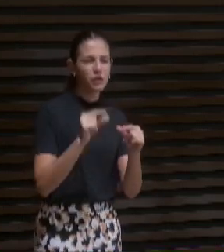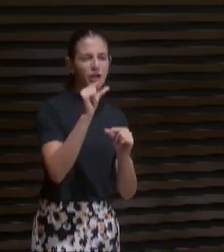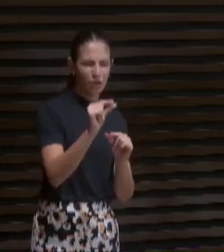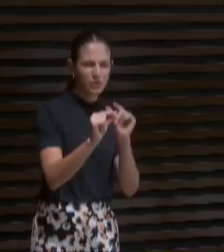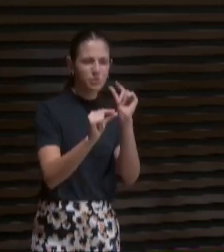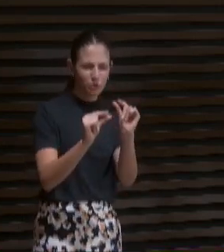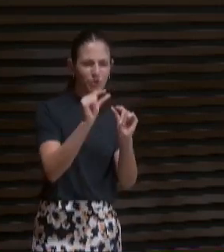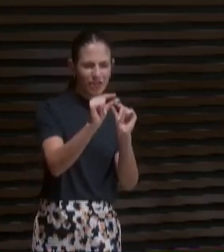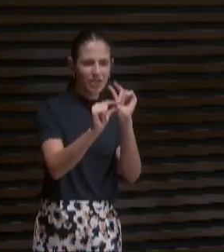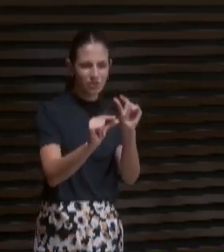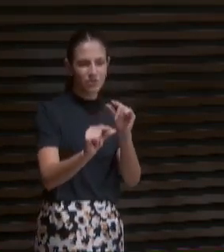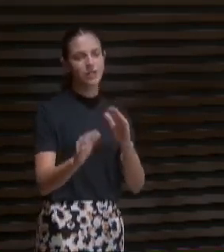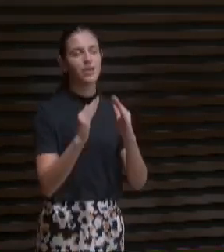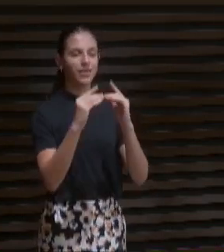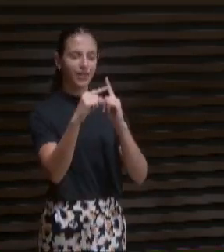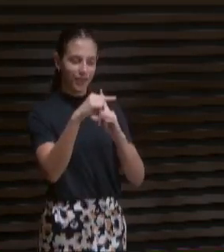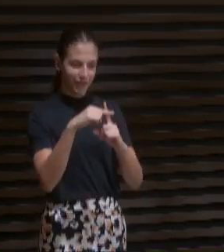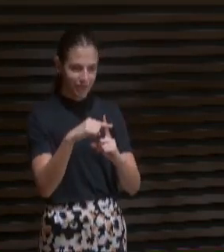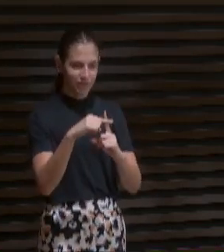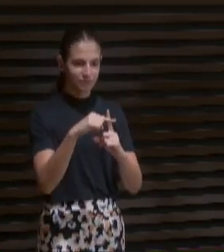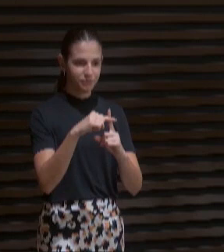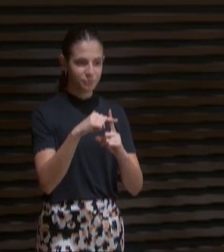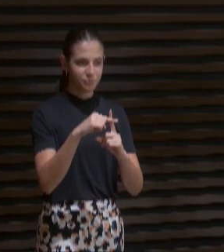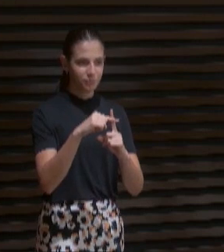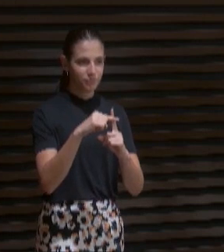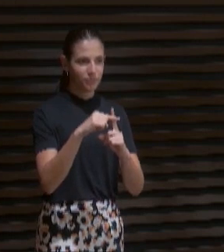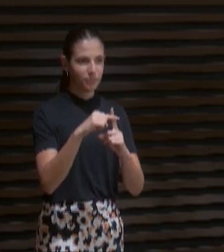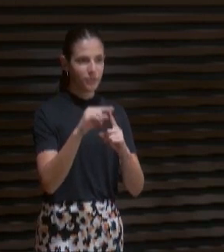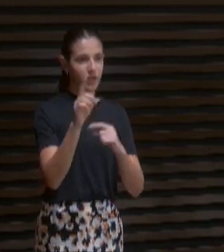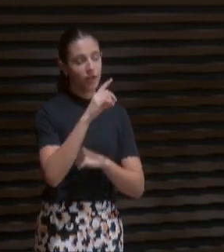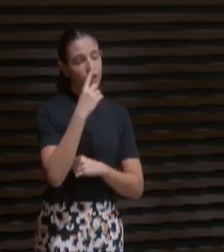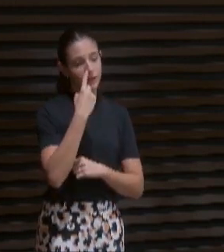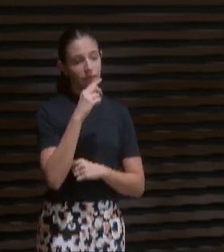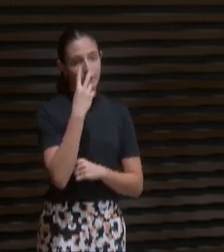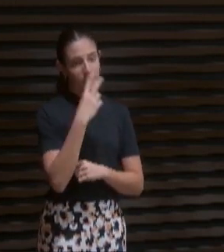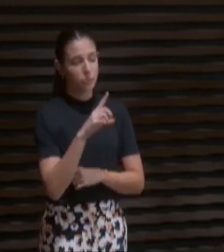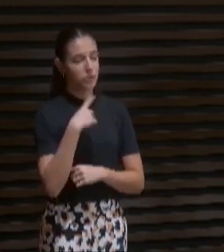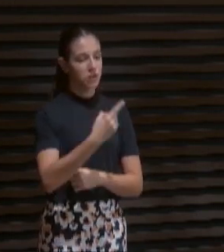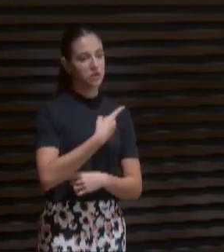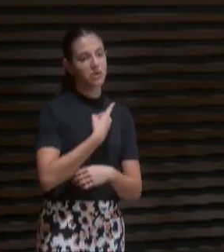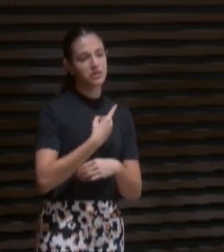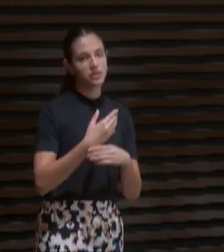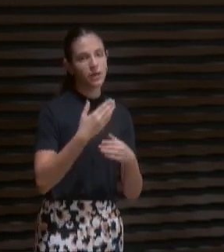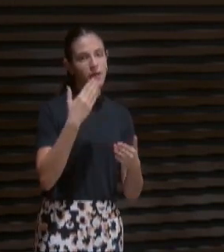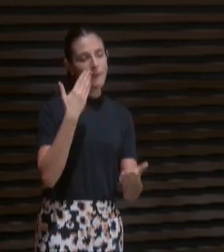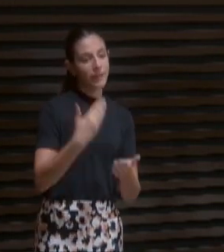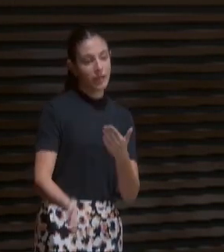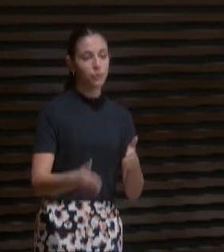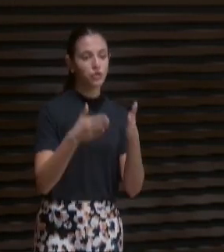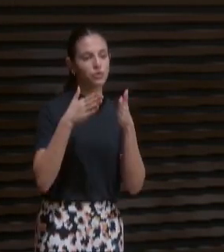sorrateiramente na igreja e de repente nós perdemos de vista o cordeiro.